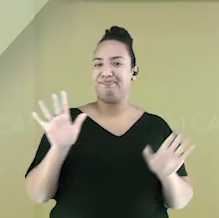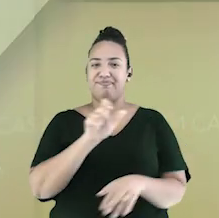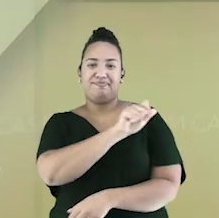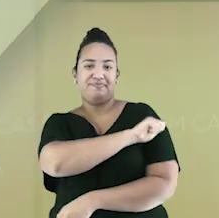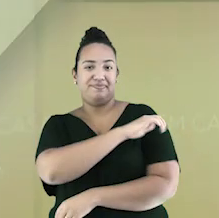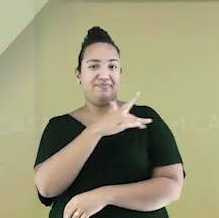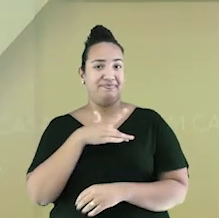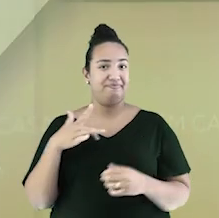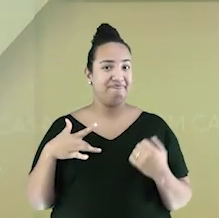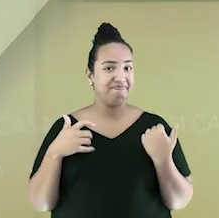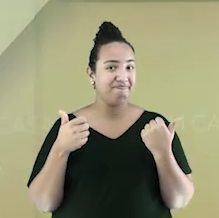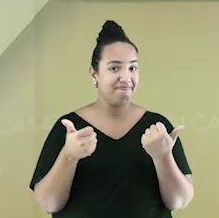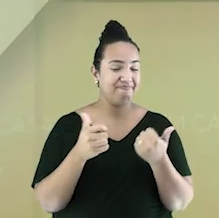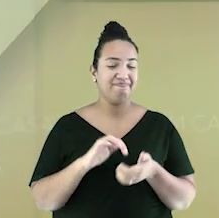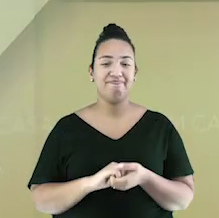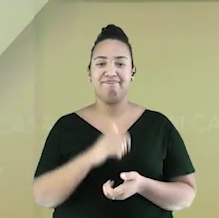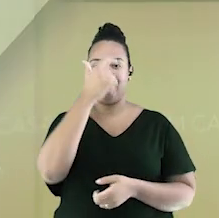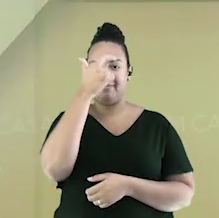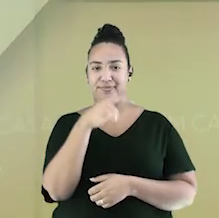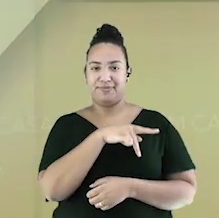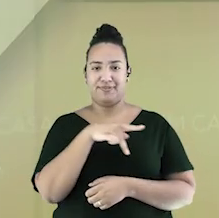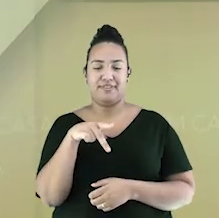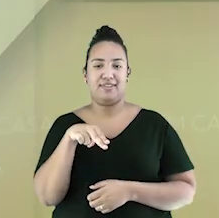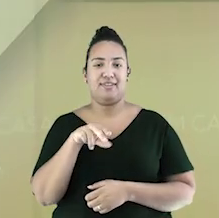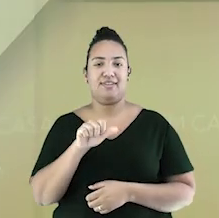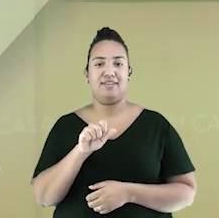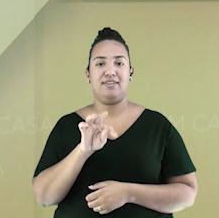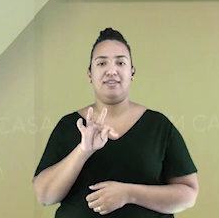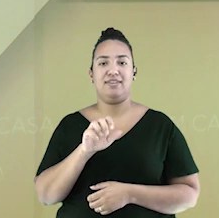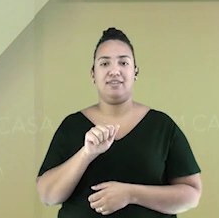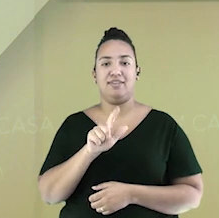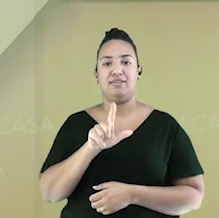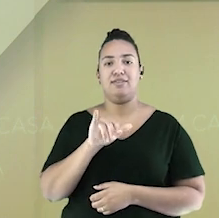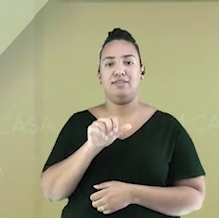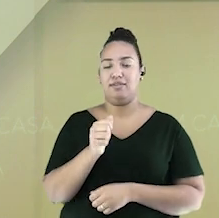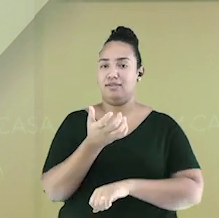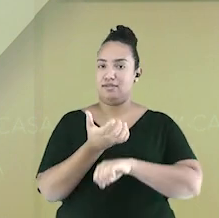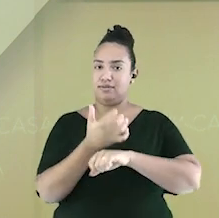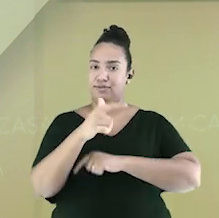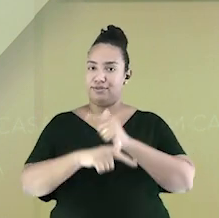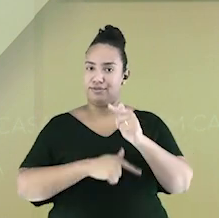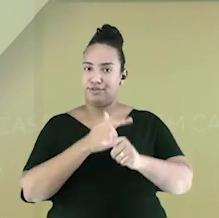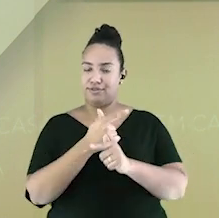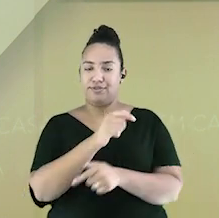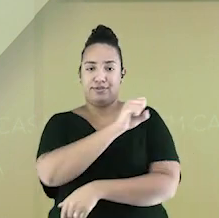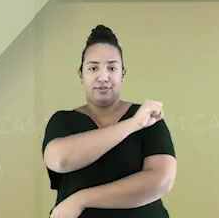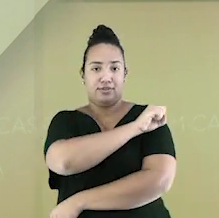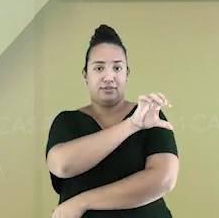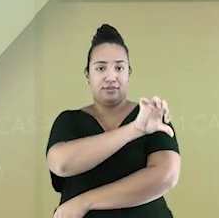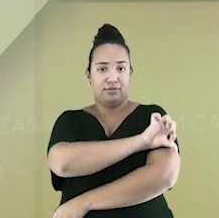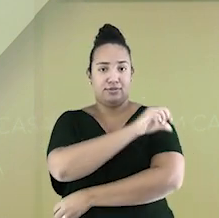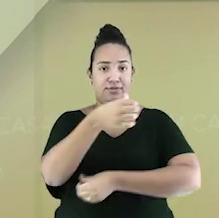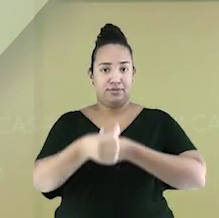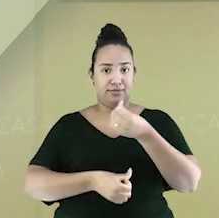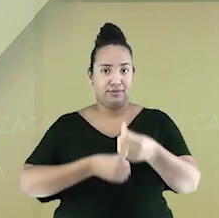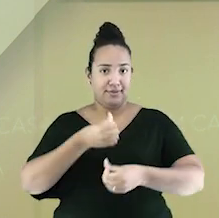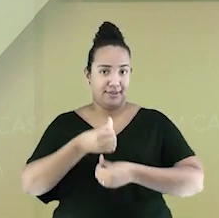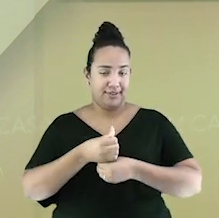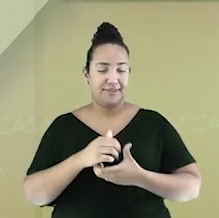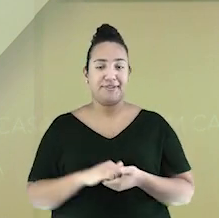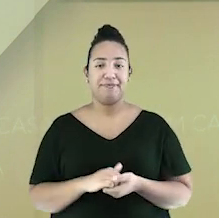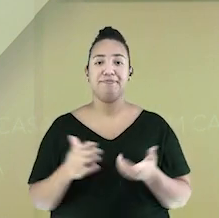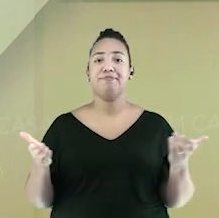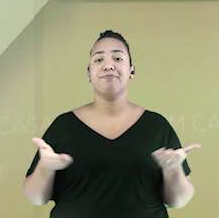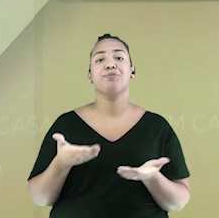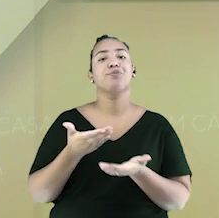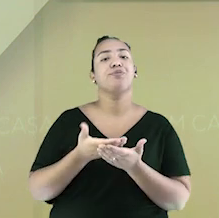Olá, estudante! Tudo bem com você? Sou a professora Natália da disciplina de Geografia do 8º e 9º ano do EJA. E na aula